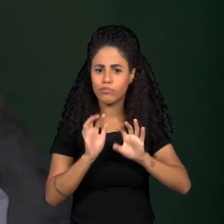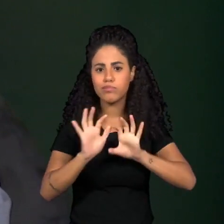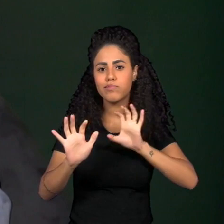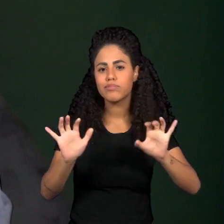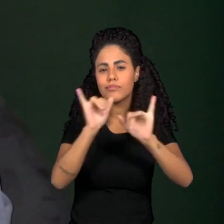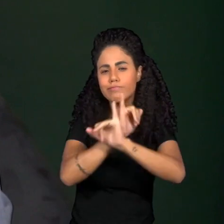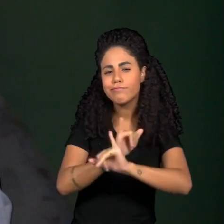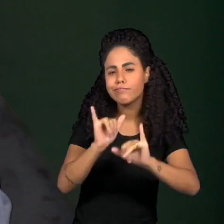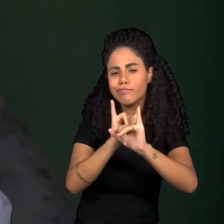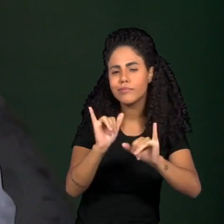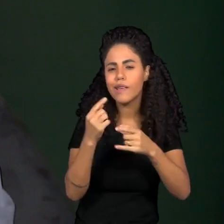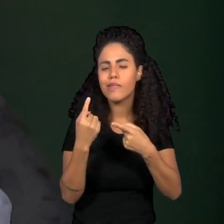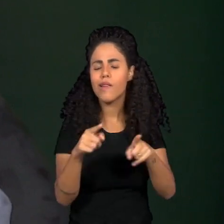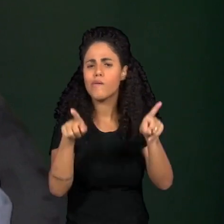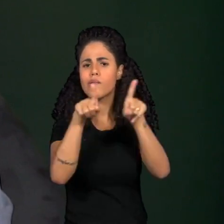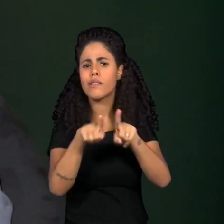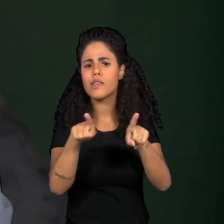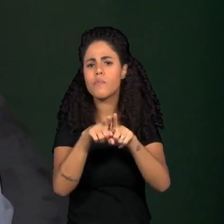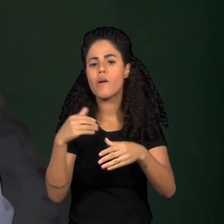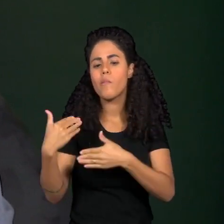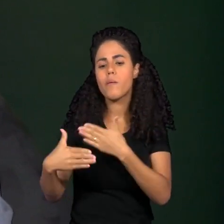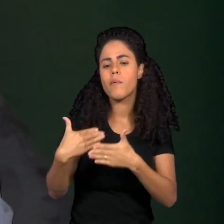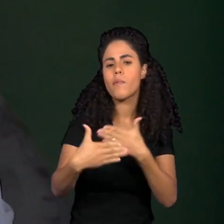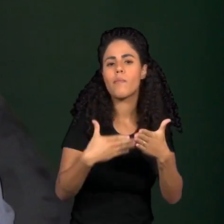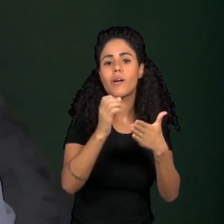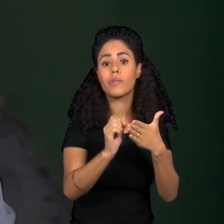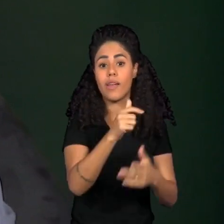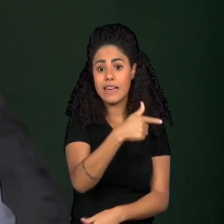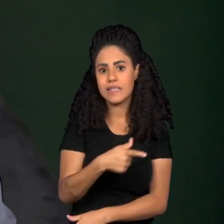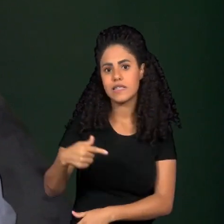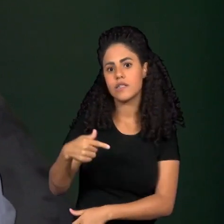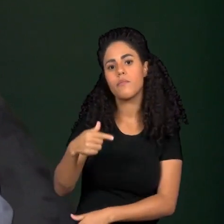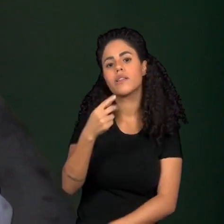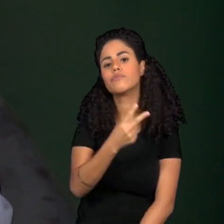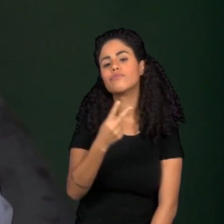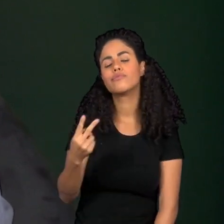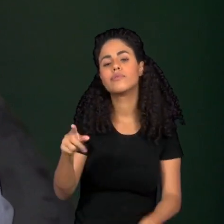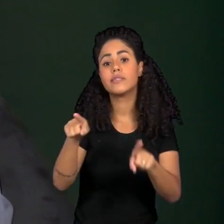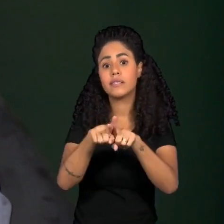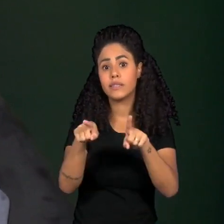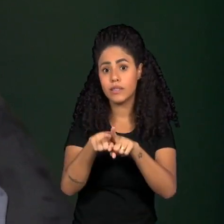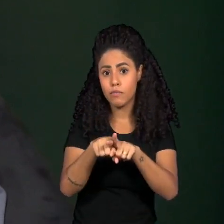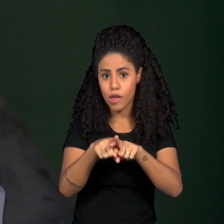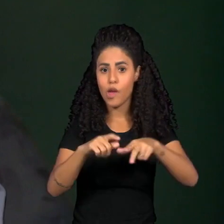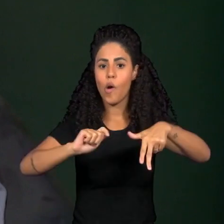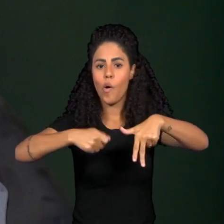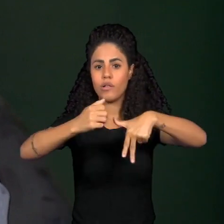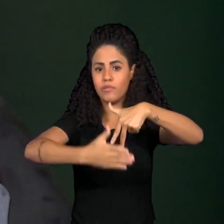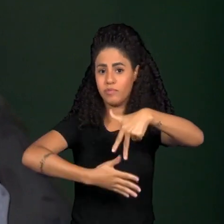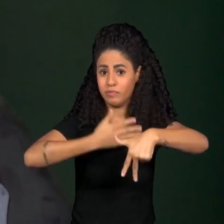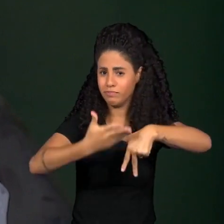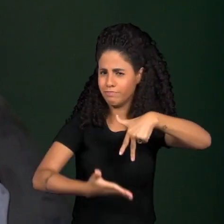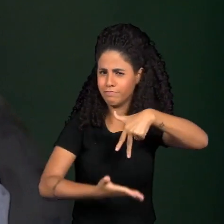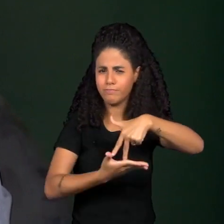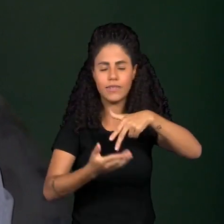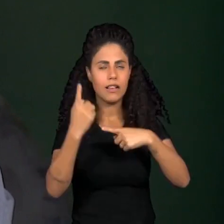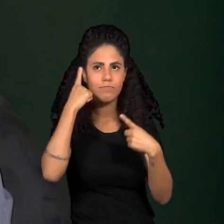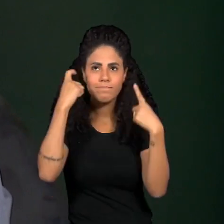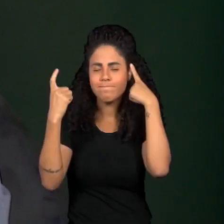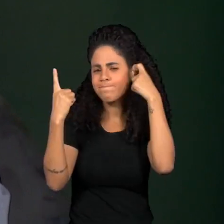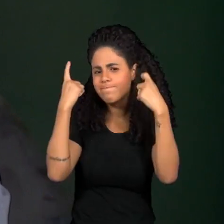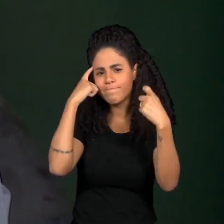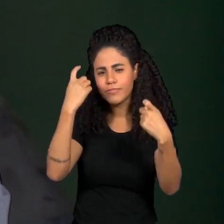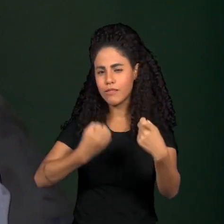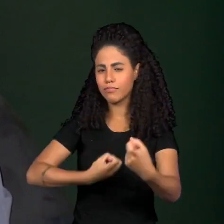muito controverso. E seguindo os passos da Semana de 22, o programa de hoje traz convidados criativos,